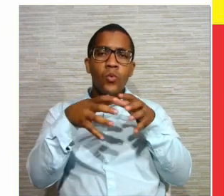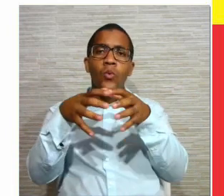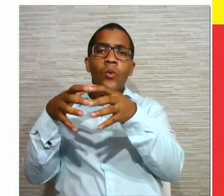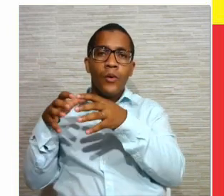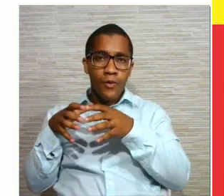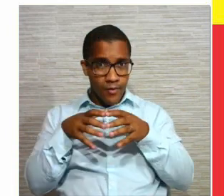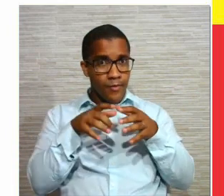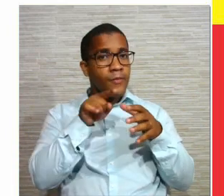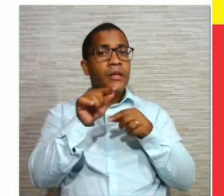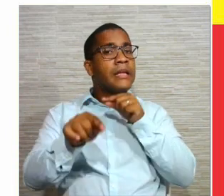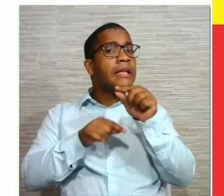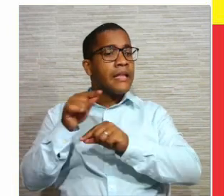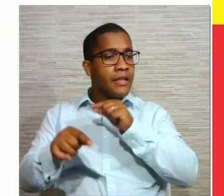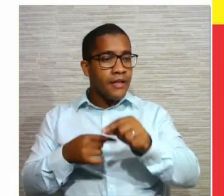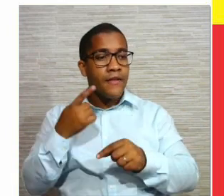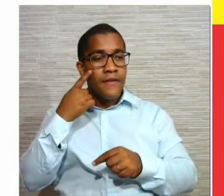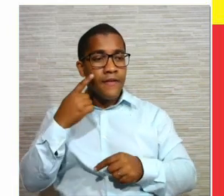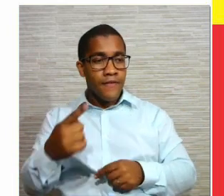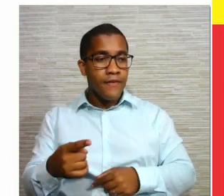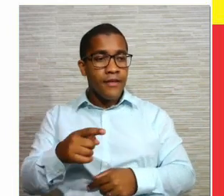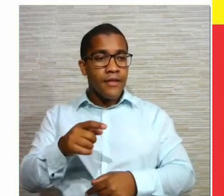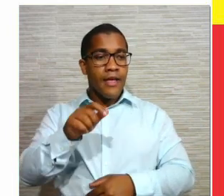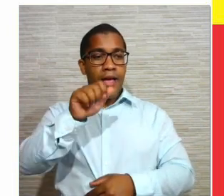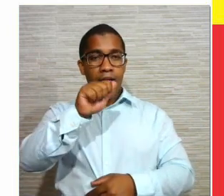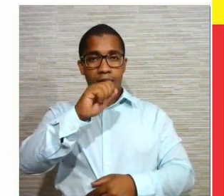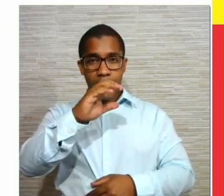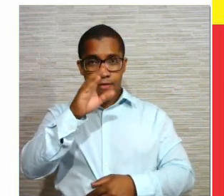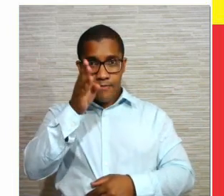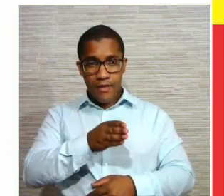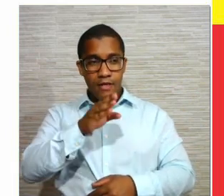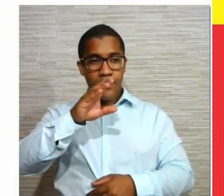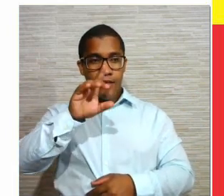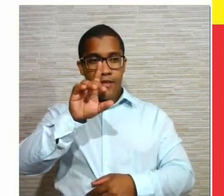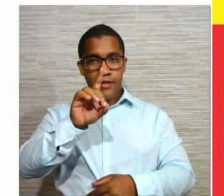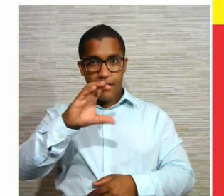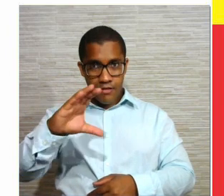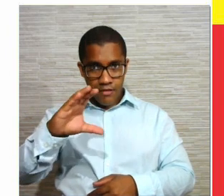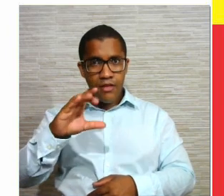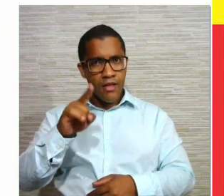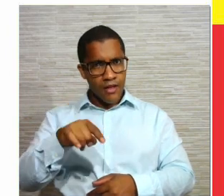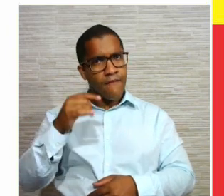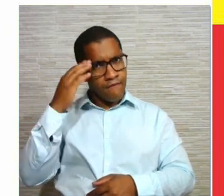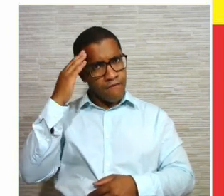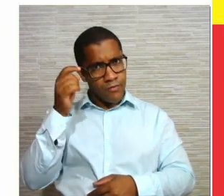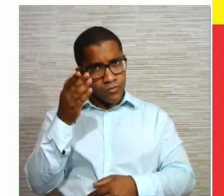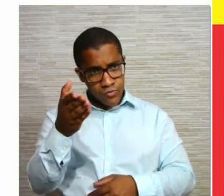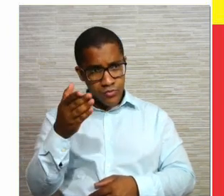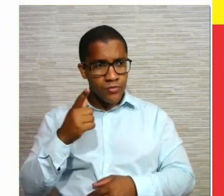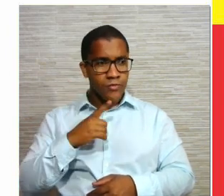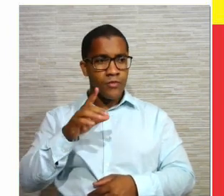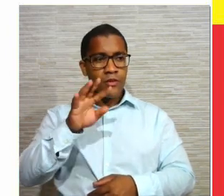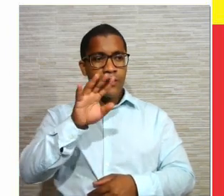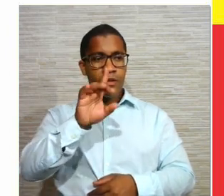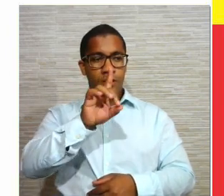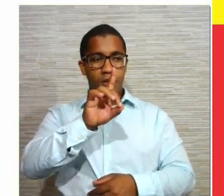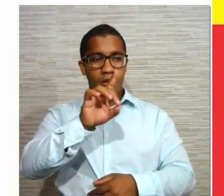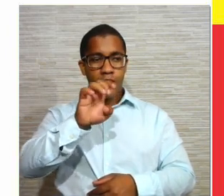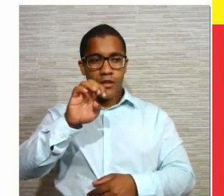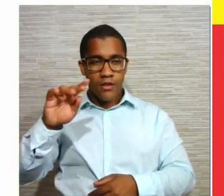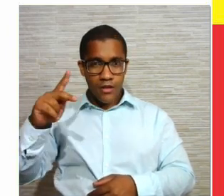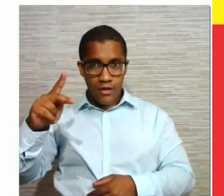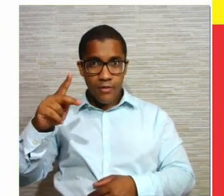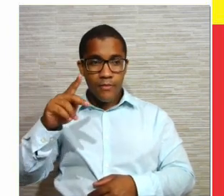do heavy metal, né, que surgiram mais ou menos nesse período foram o AC/DC, como eu falei antes para vocês, né, a banda australiana, o Deep